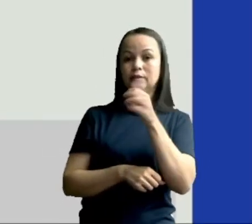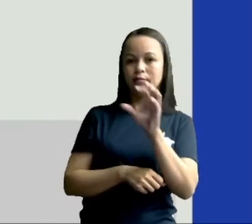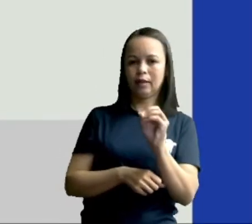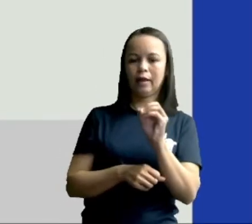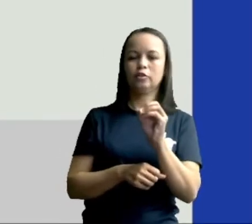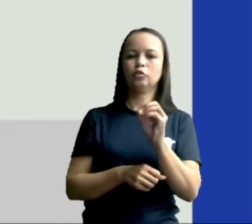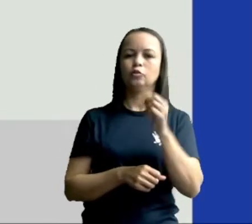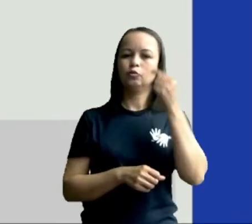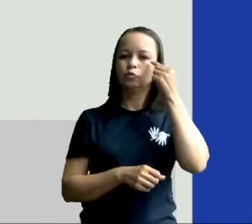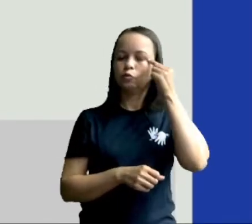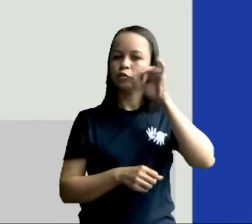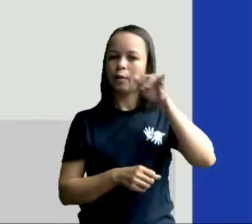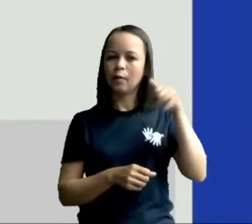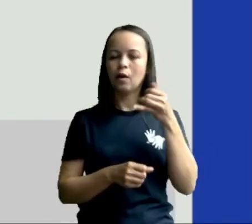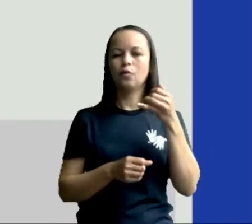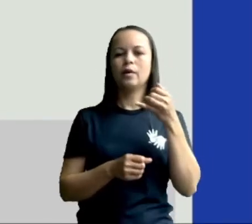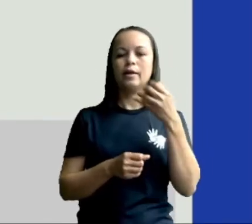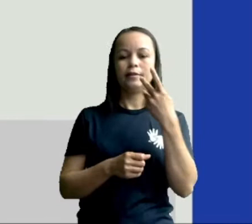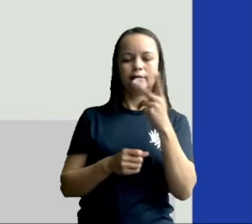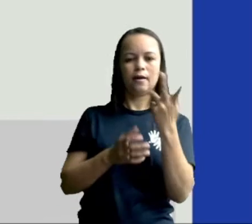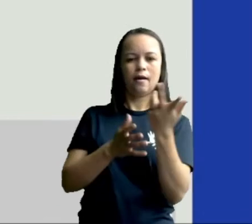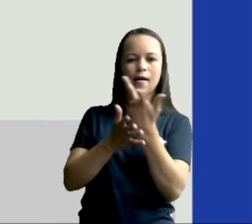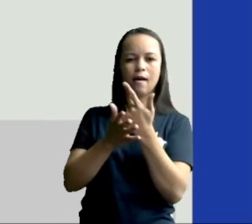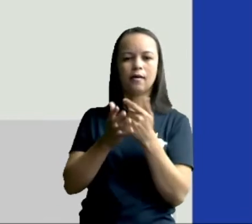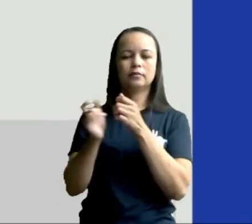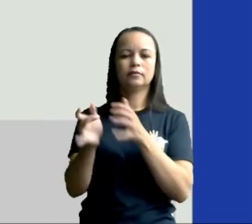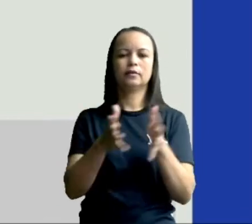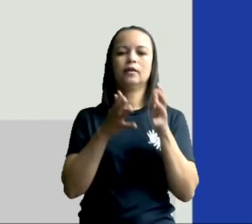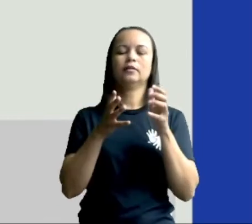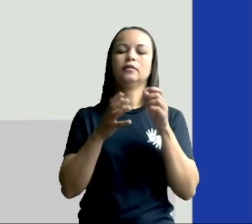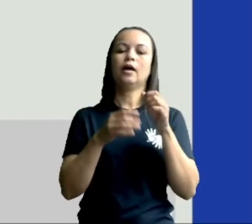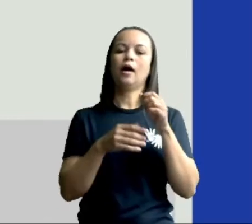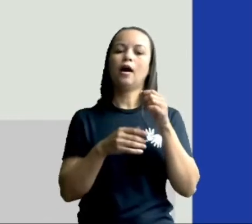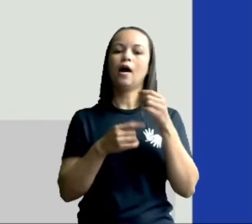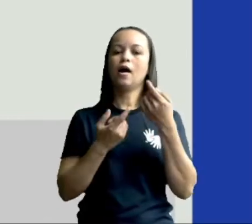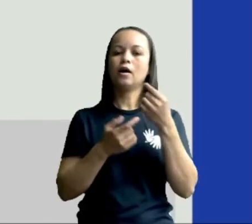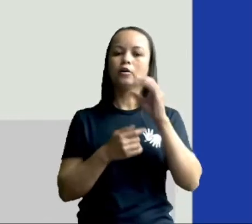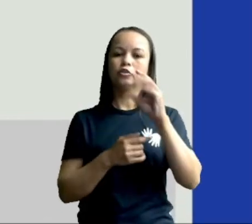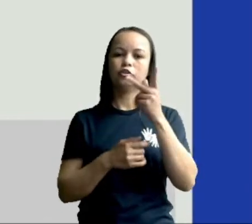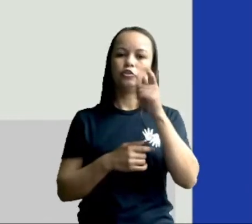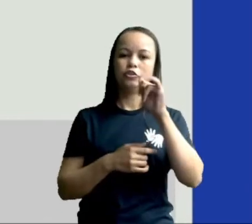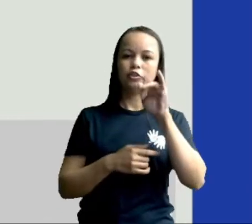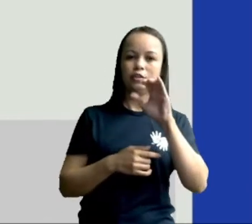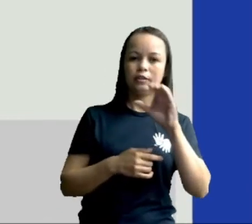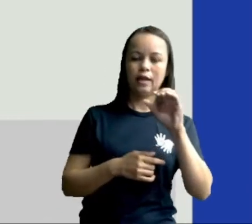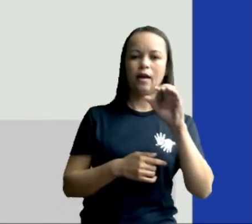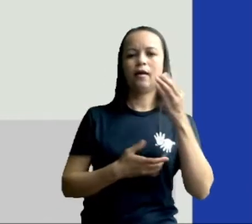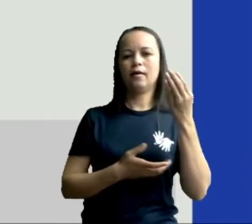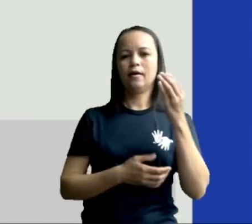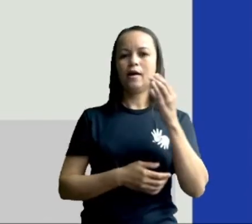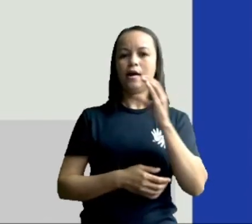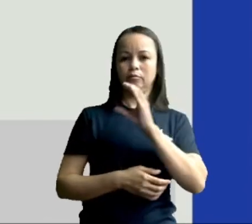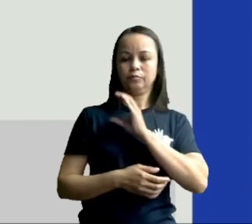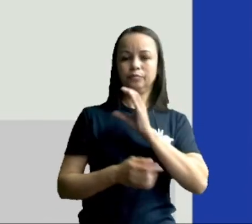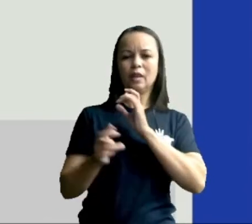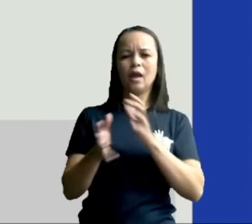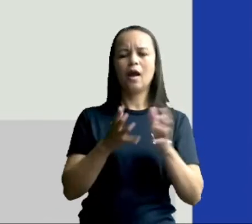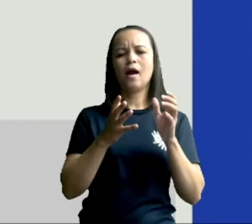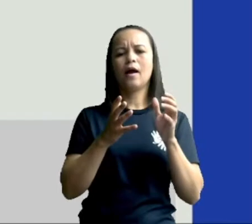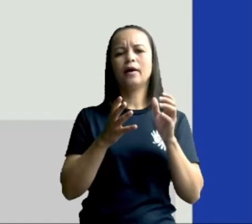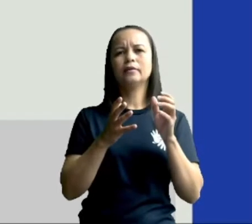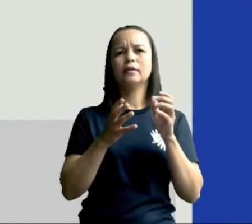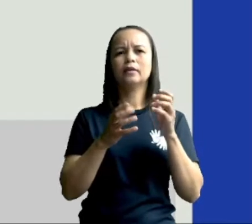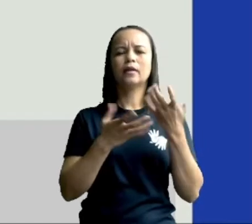Esta arte ficou confinada à China, só sendo introduzida no ano 800 no Egito. Na Europa,